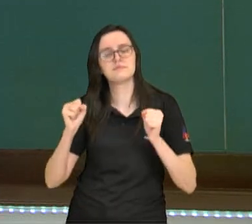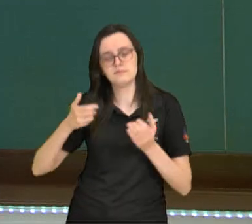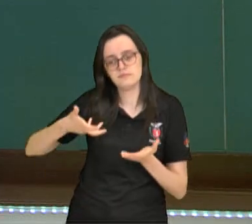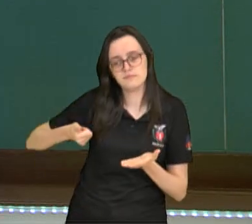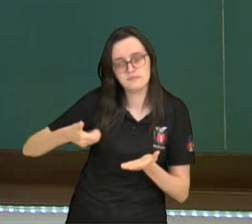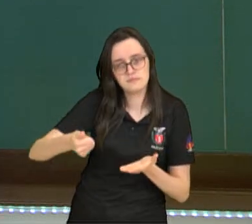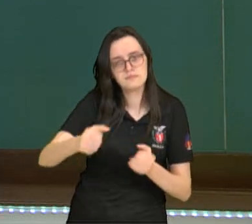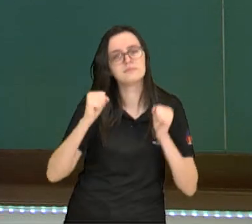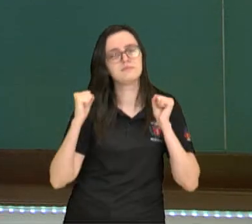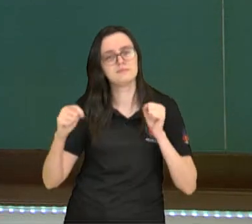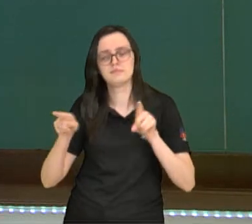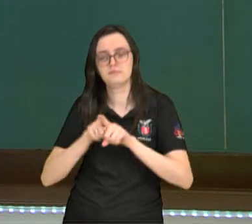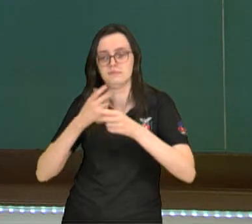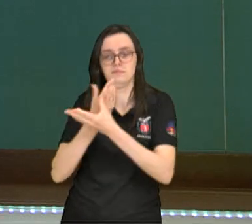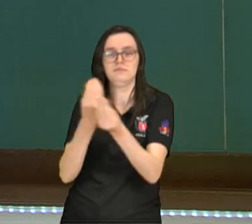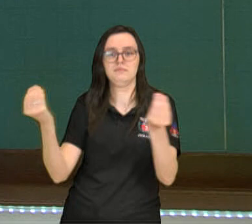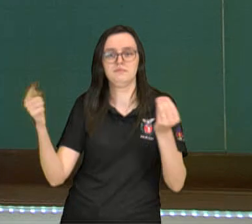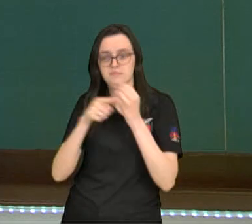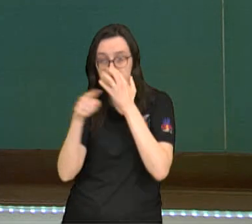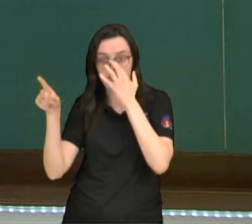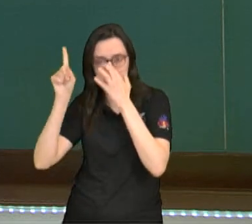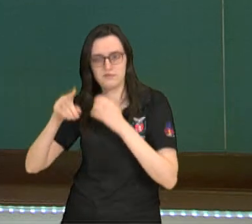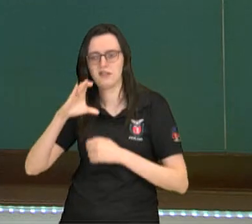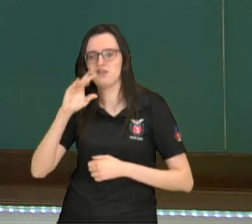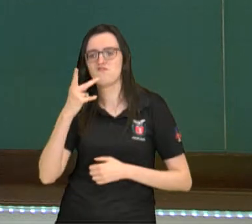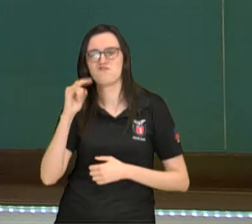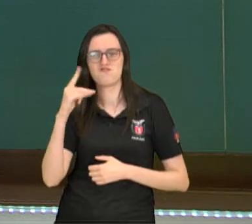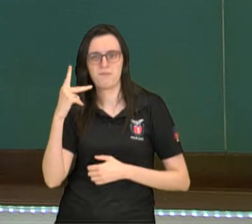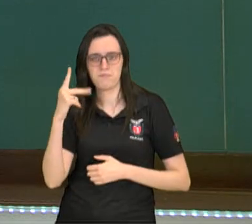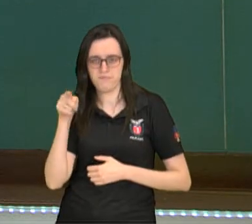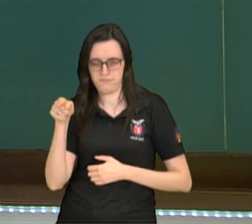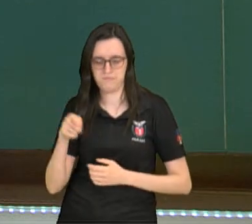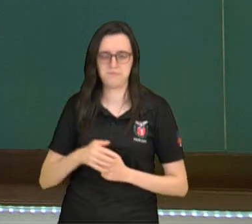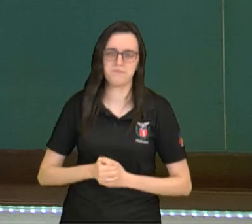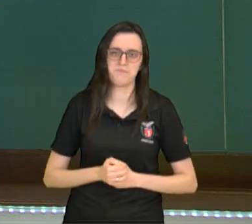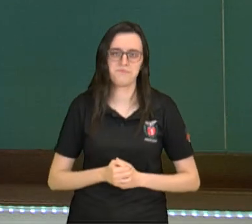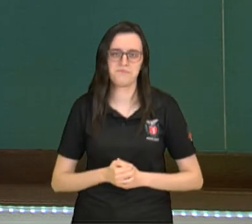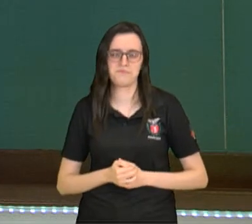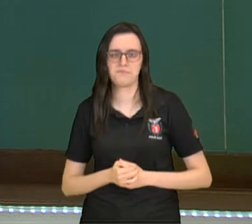picotador e aqui os mais alguns formatos do chip lá na hora da passagem.